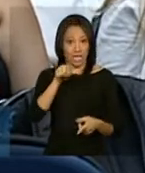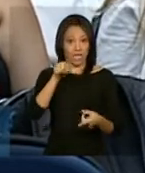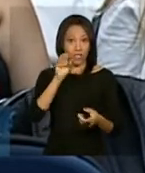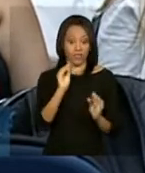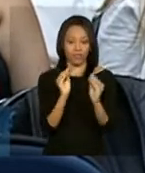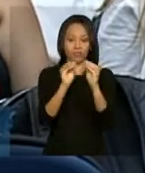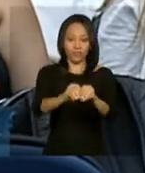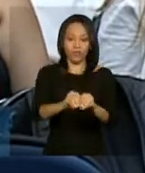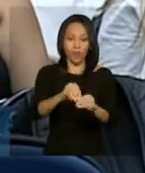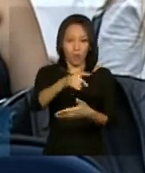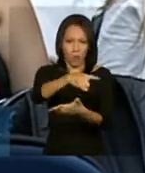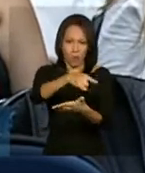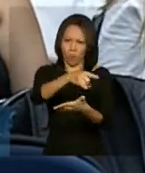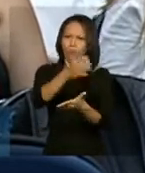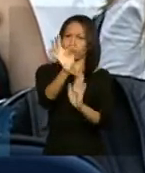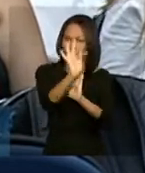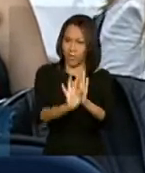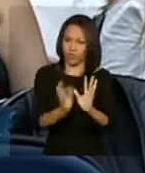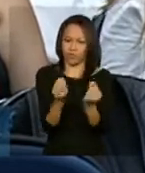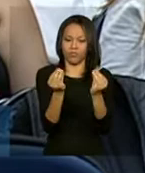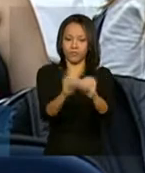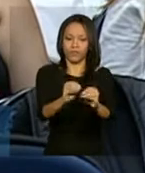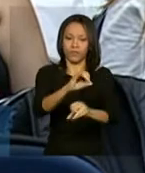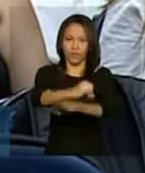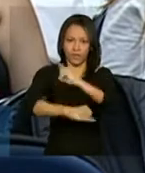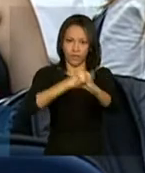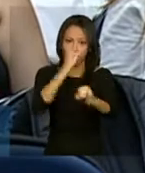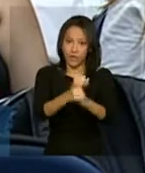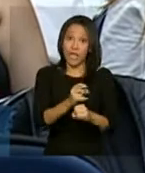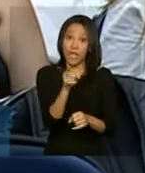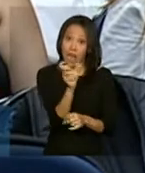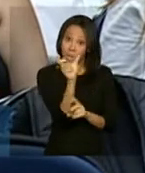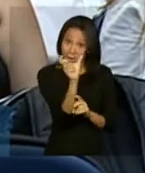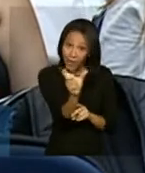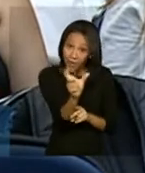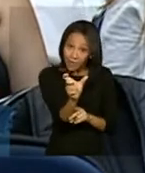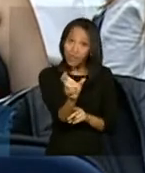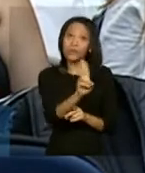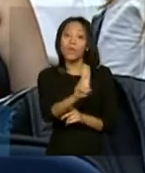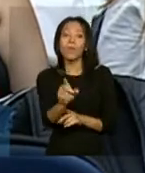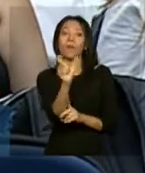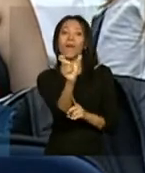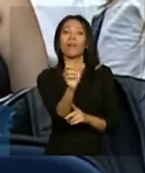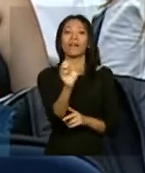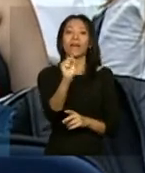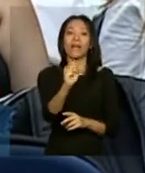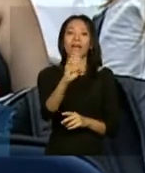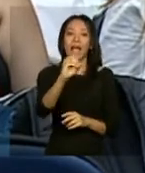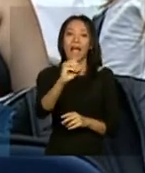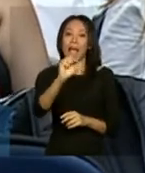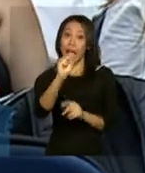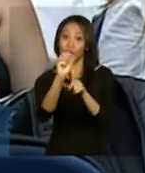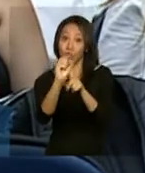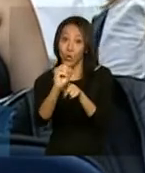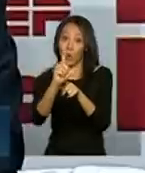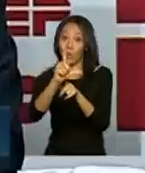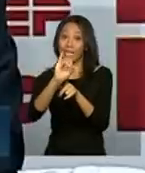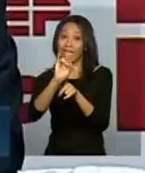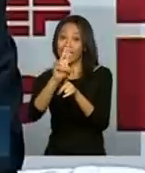disponível na internet, na página da UERJ, a charge aparece grafada com a palavra gasolina com a letra S. Está